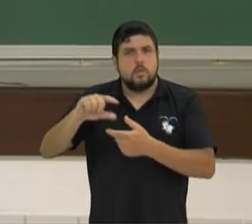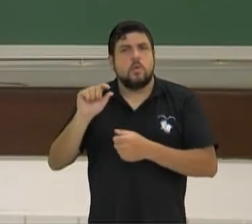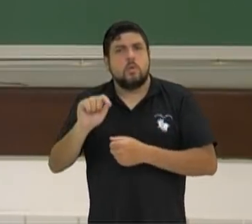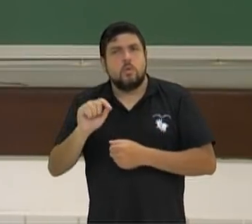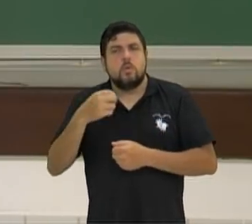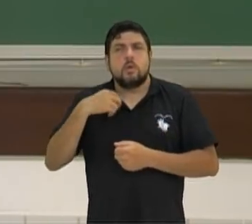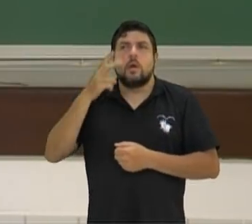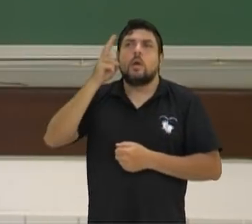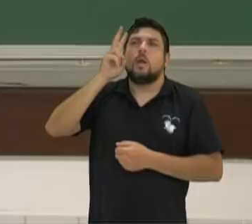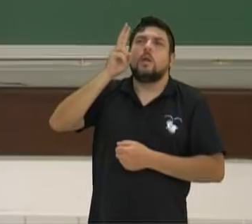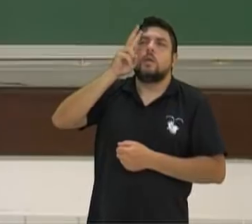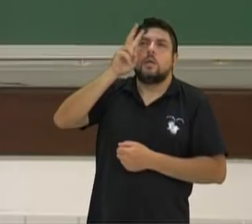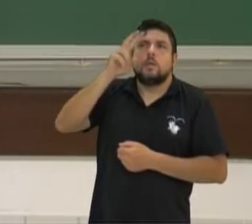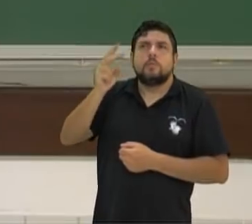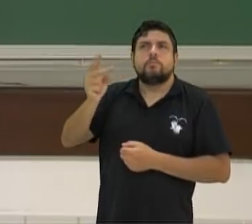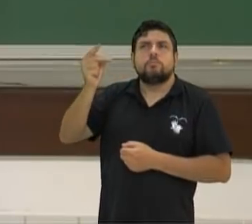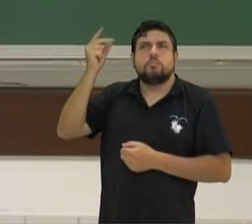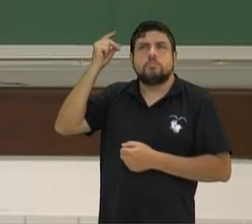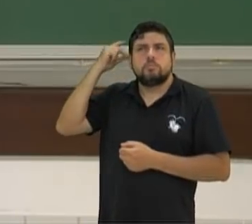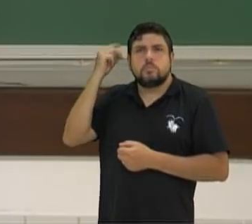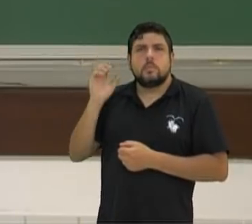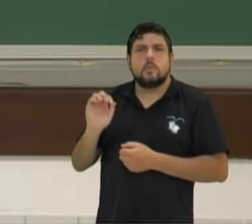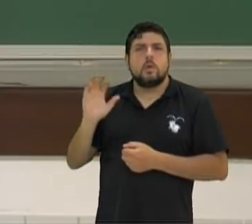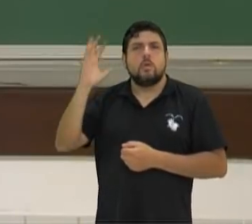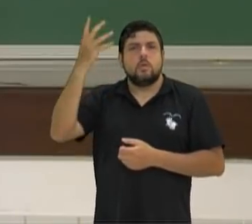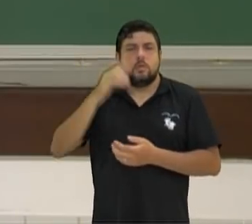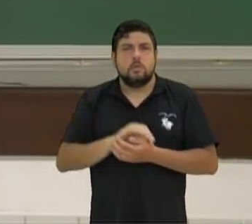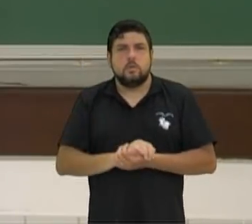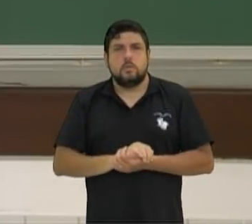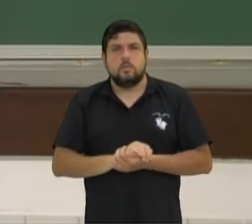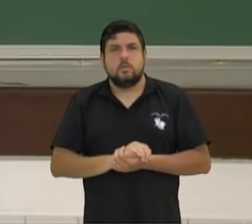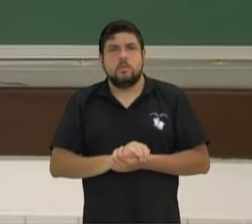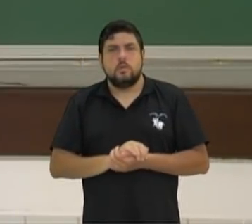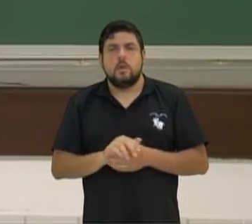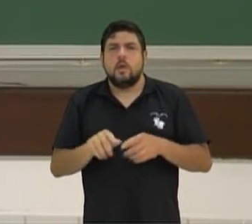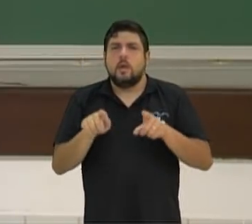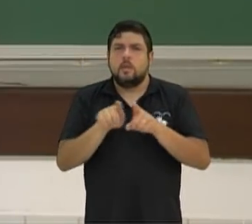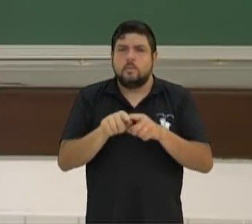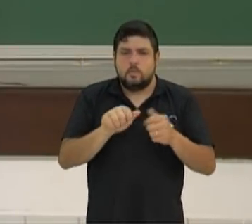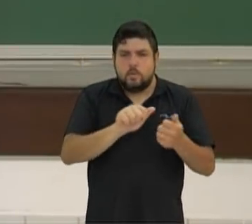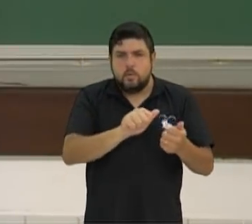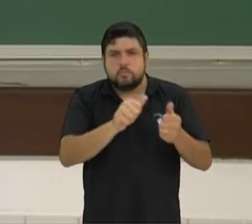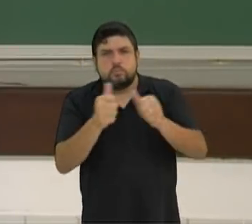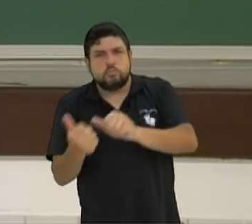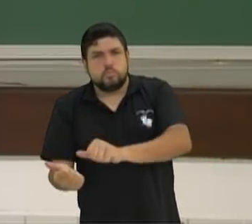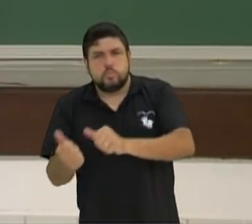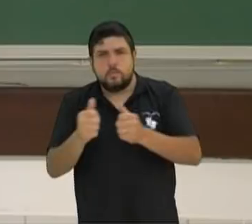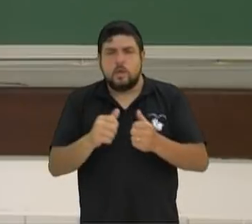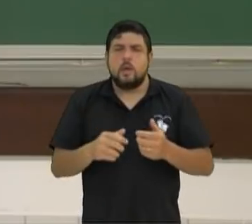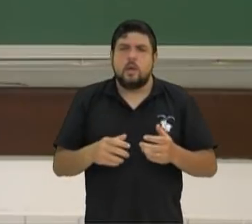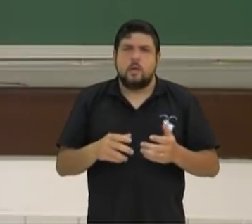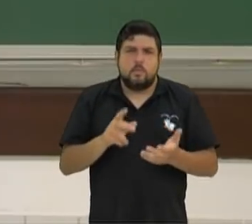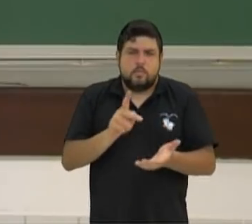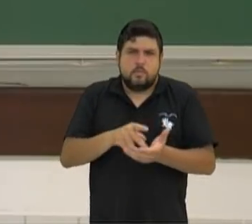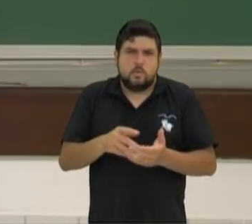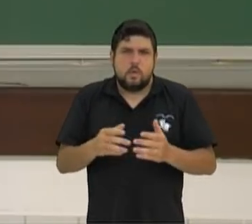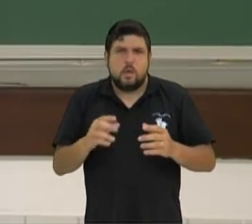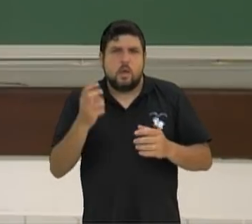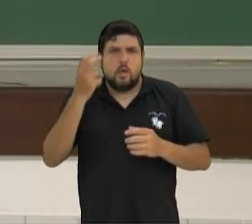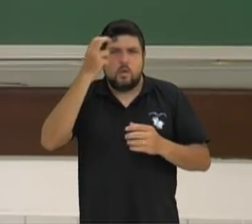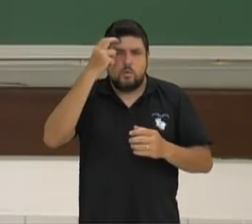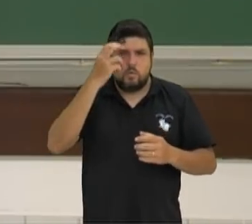relembrança, a rememoração desses momentos importantes. O batismo, estou falando aqui para dar o exemplo da cultura ocidental do cristianismo, mas